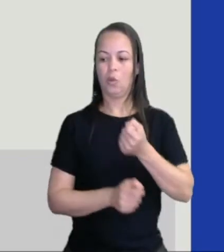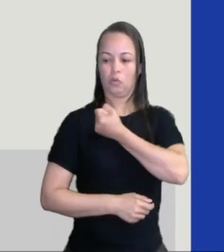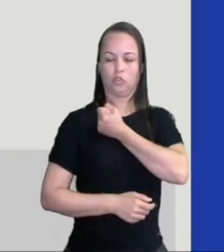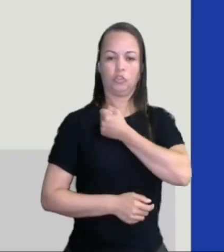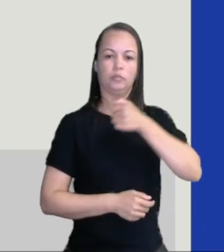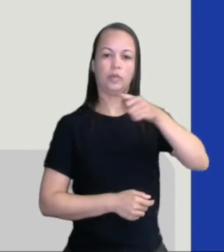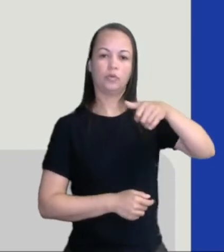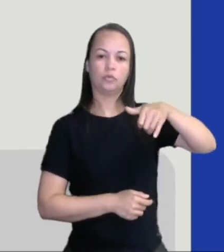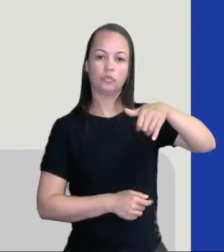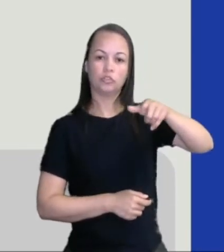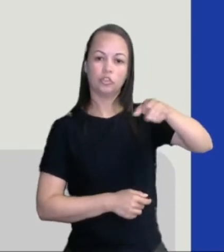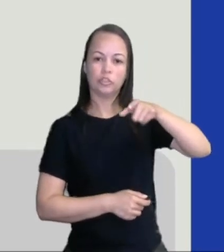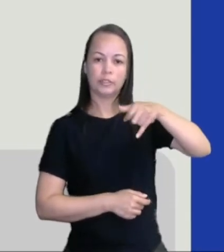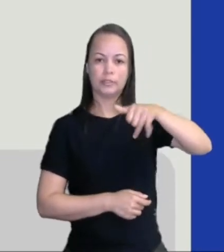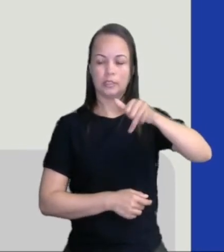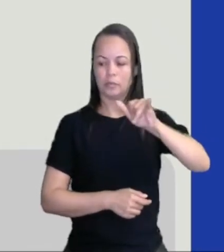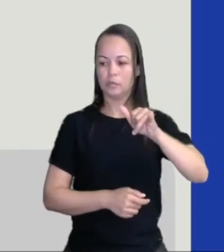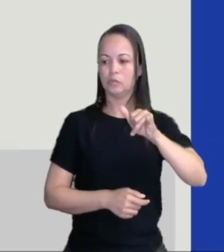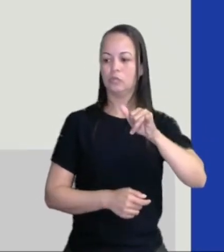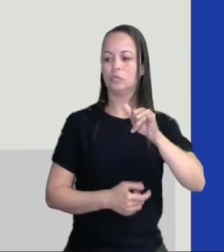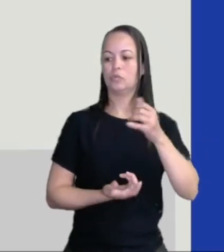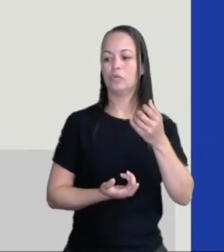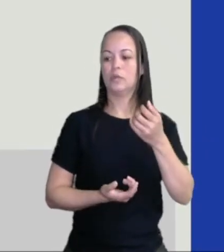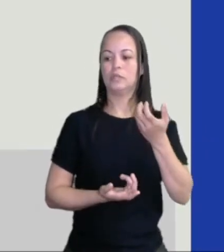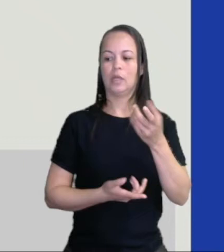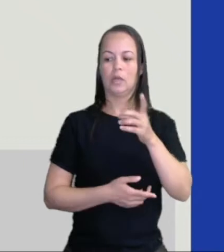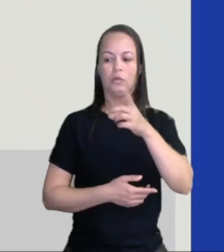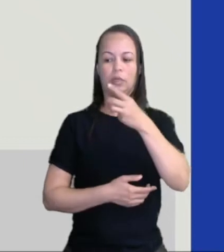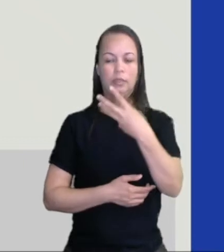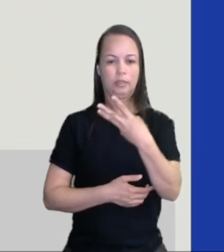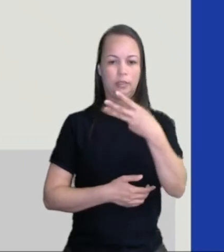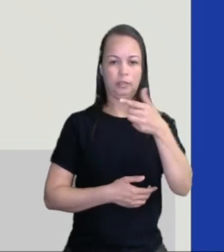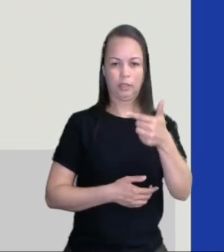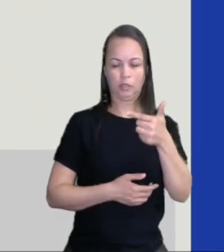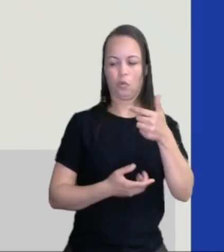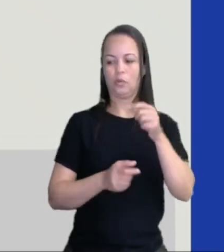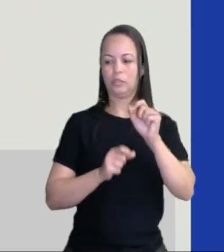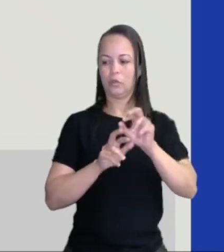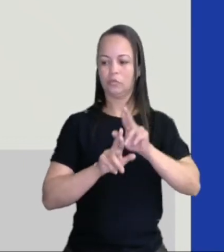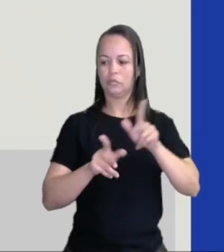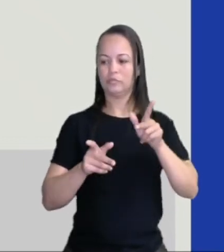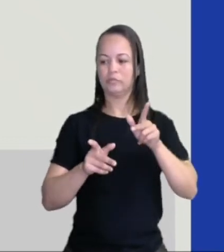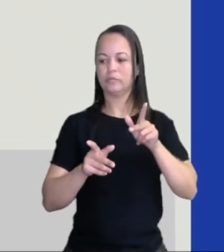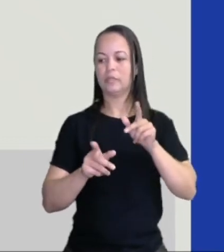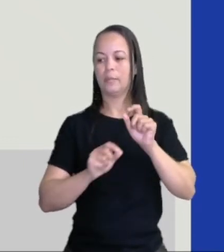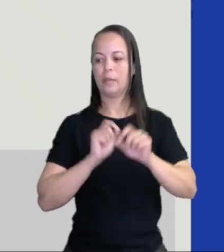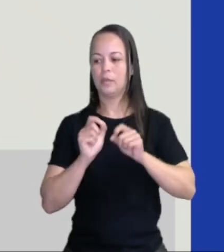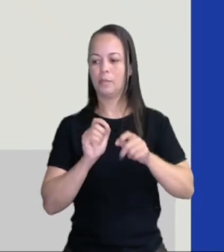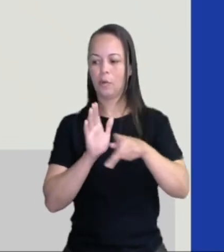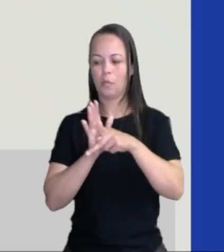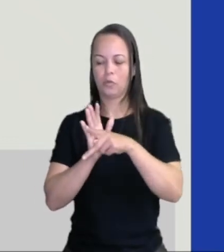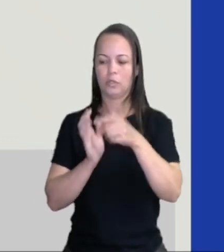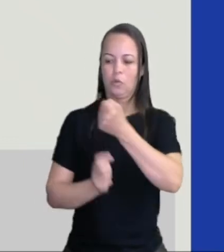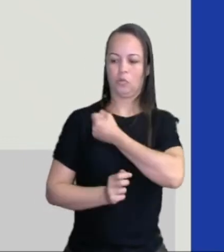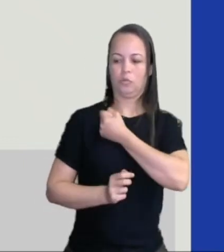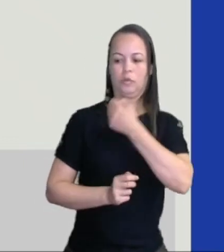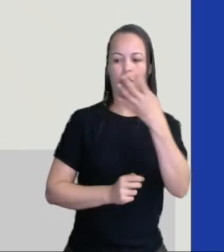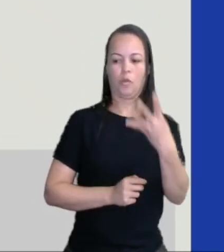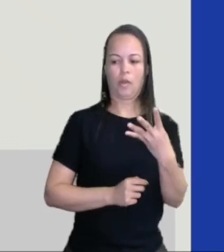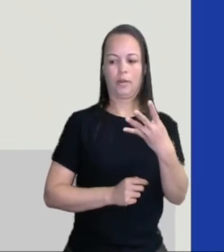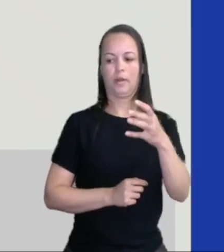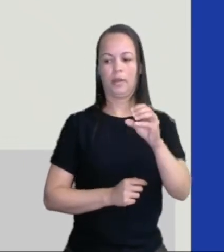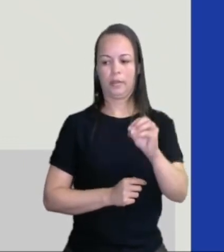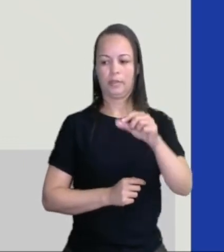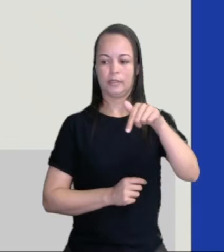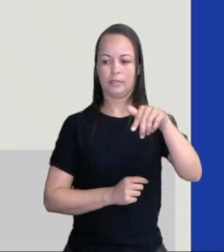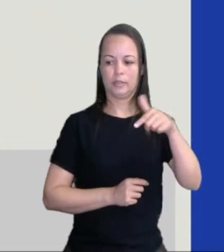y e 32 são diretamente proporcionais aos números 40, 72 e 28.